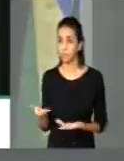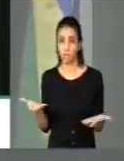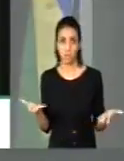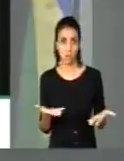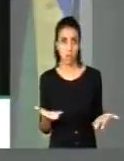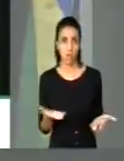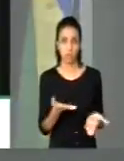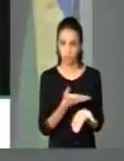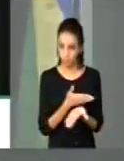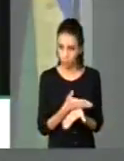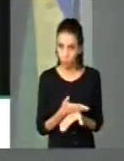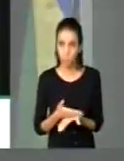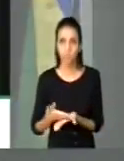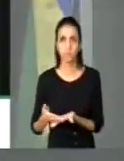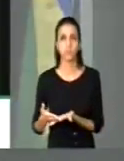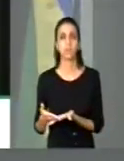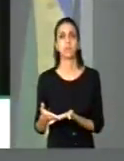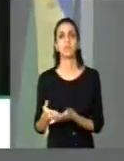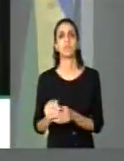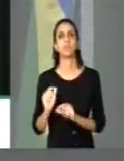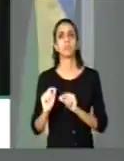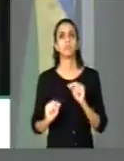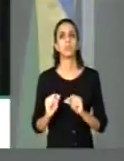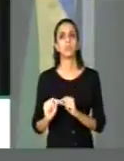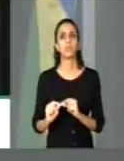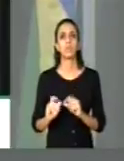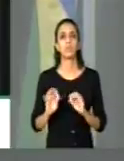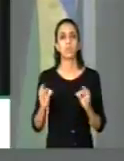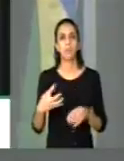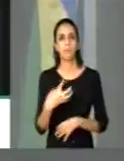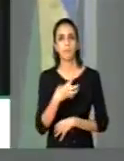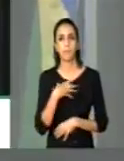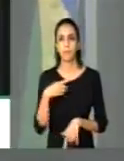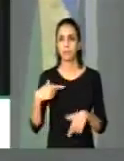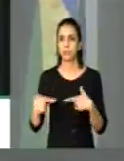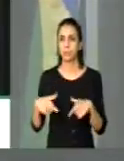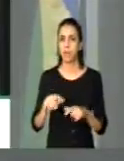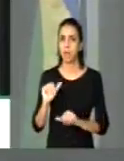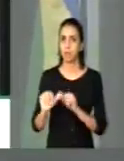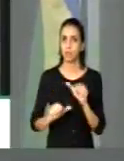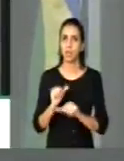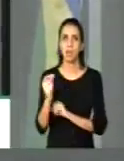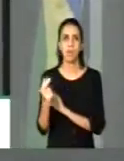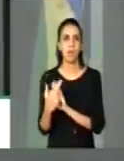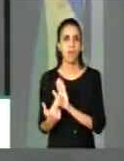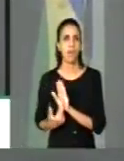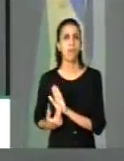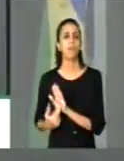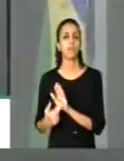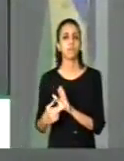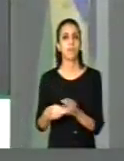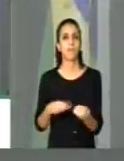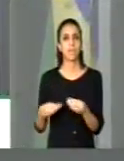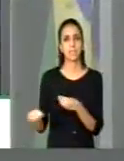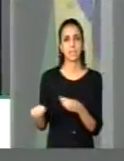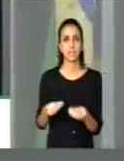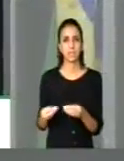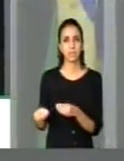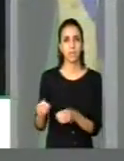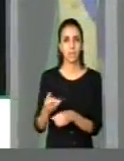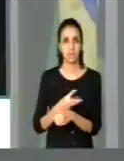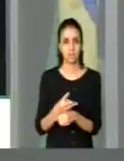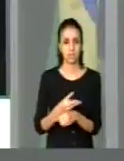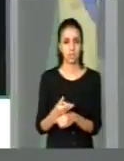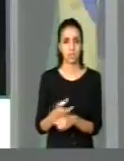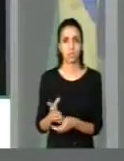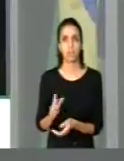estamos iniciando a modernização das relações do trabalho com a flexibilização em